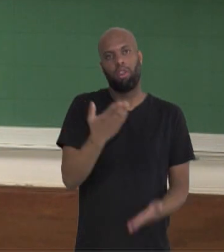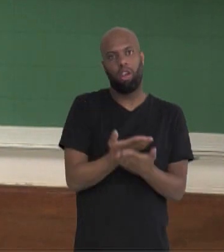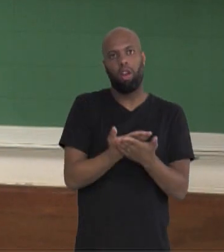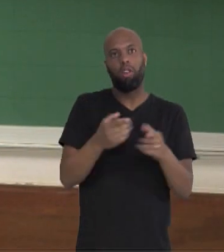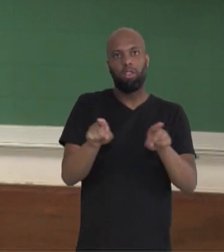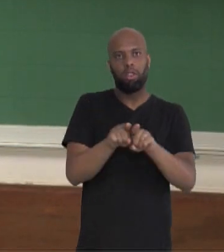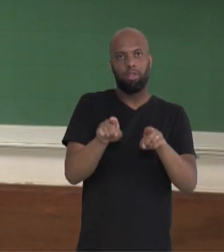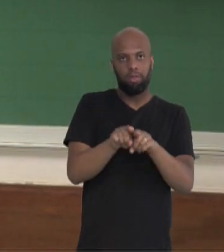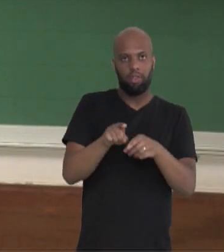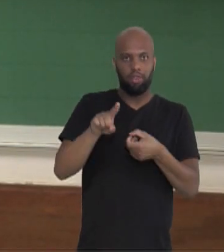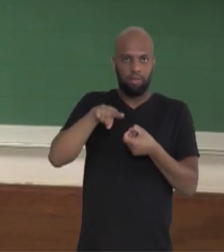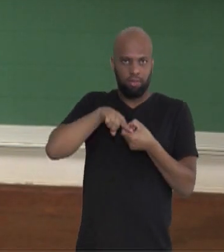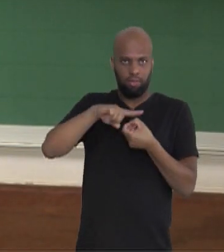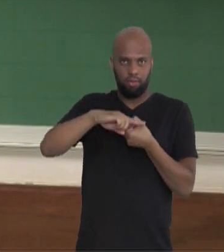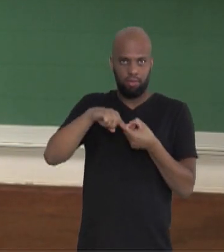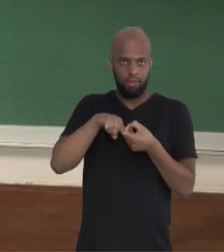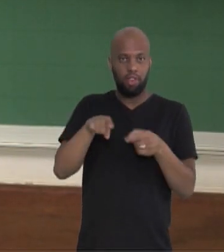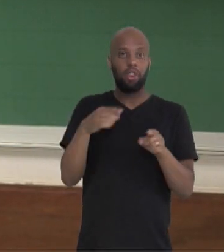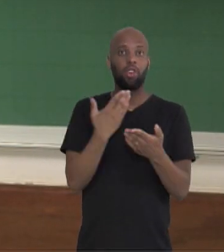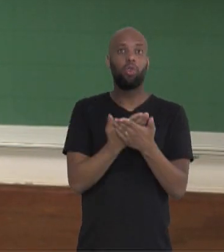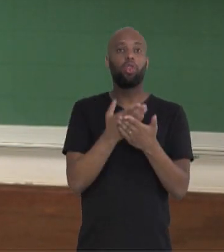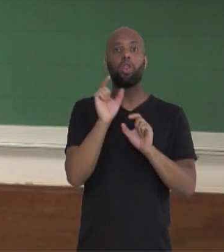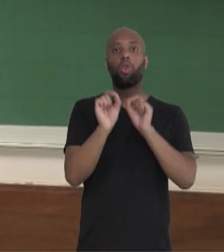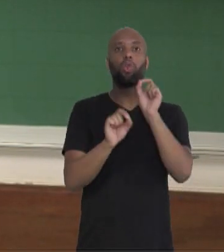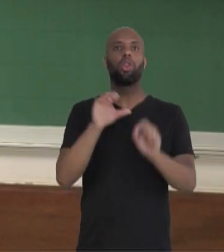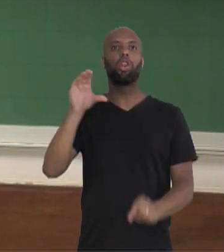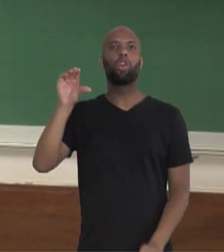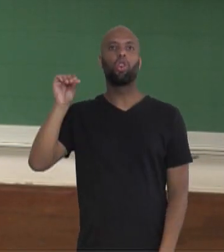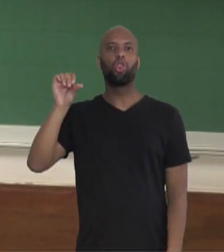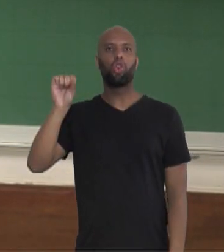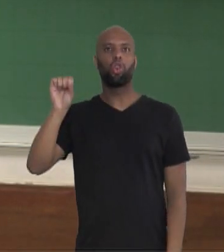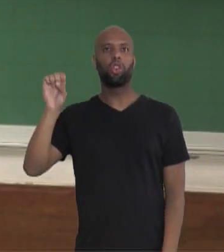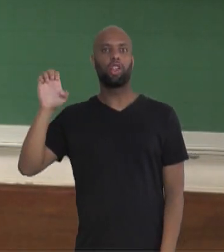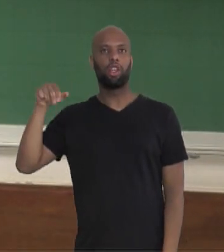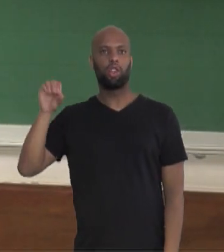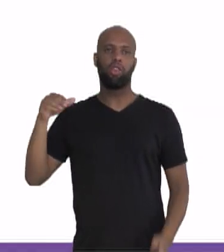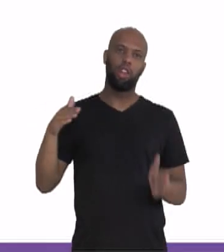trigonométrica, vendo na próxima aula a nossa função cosseno. Até